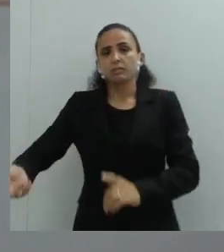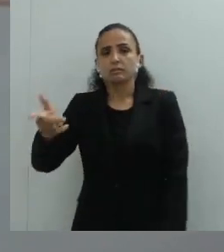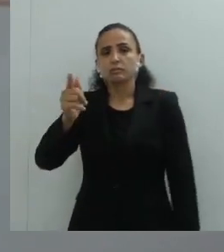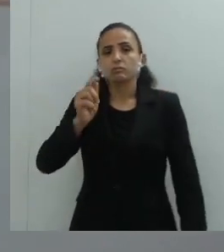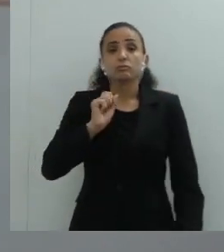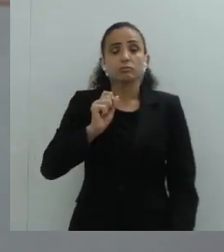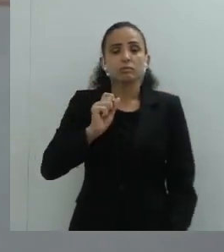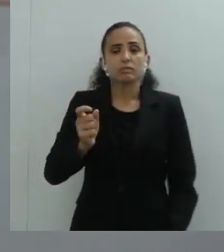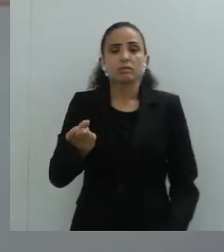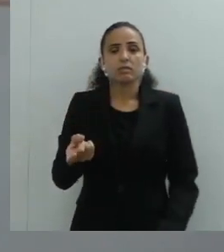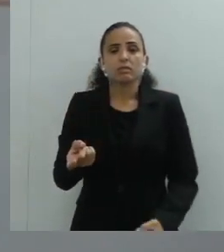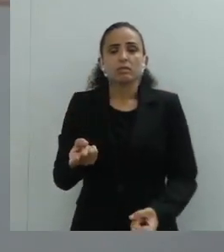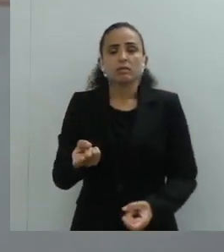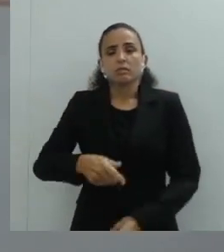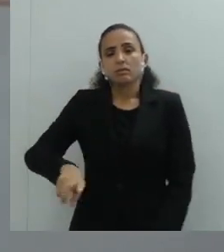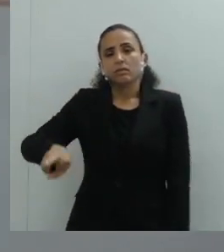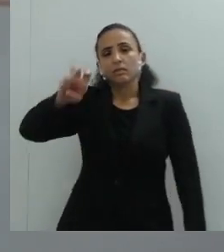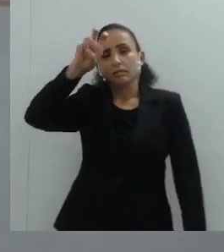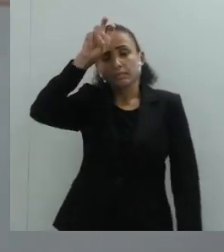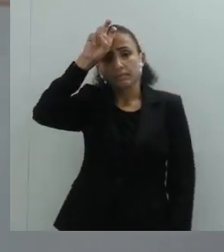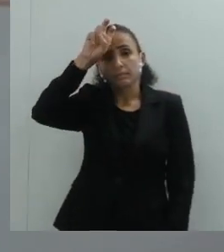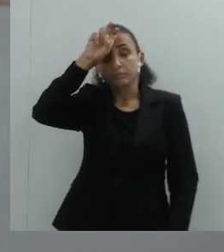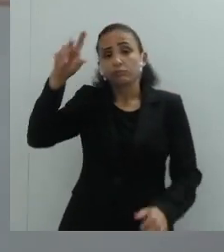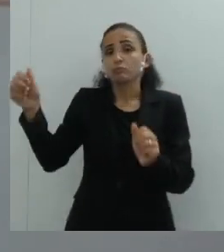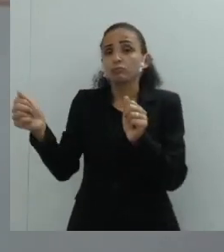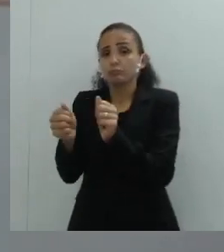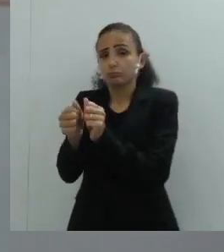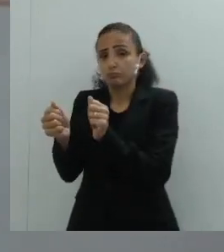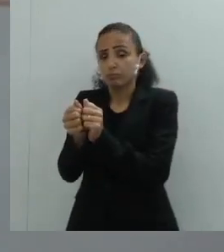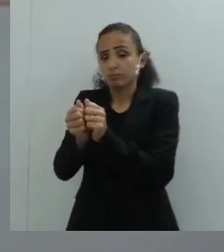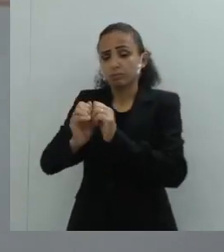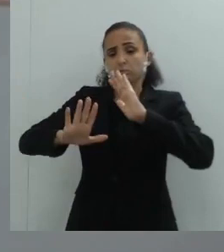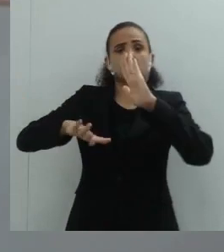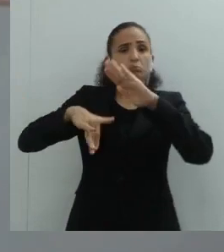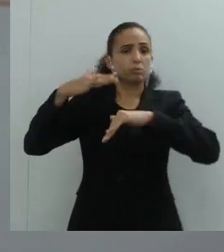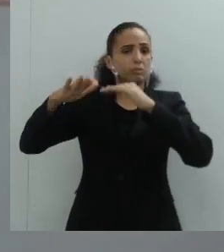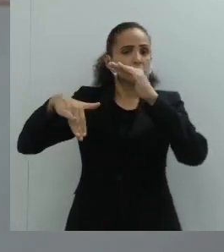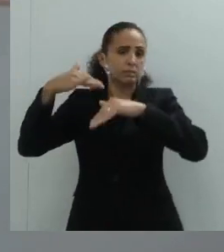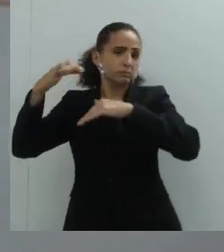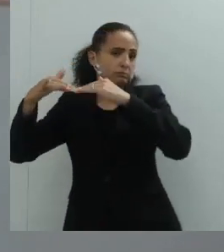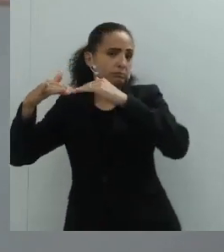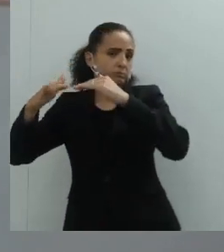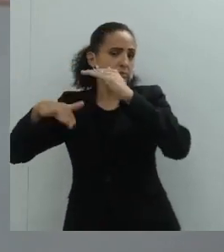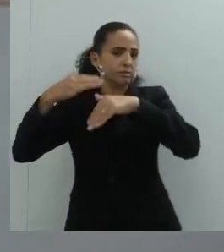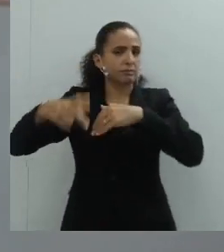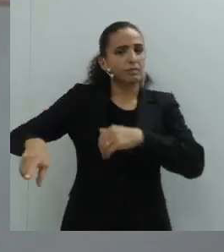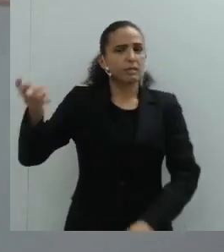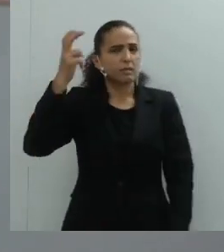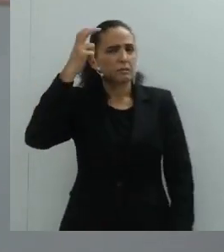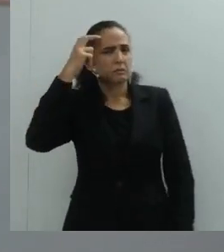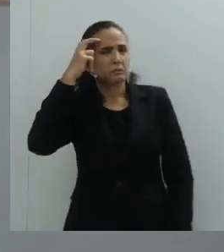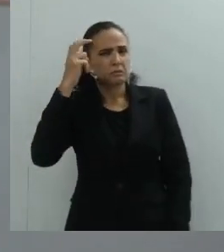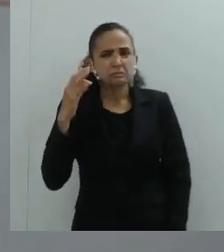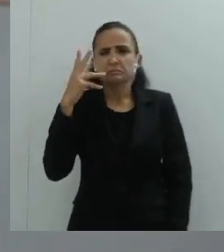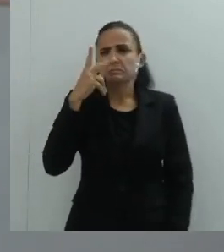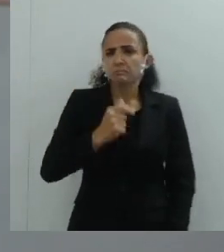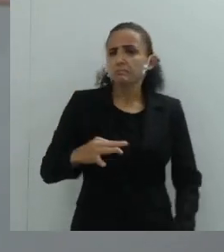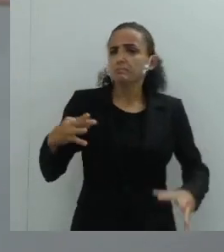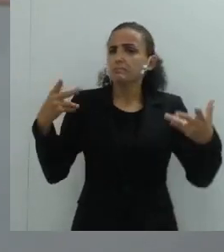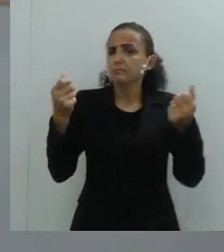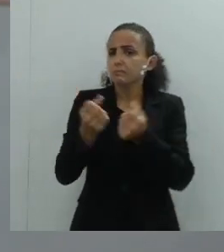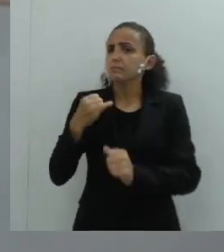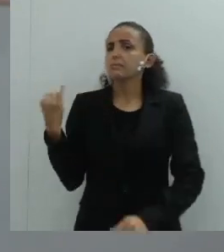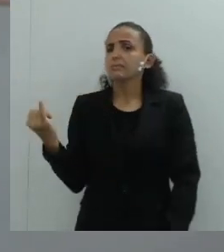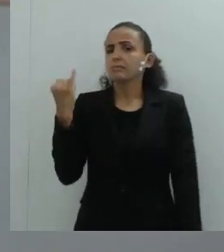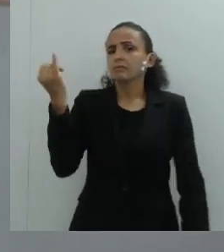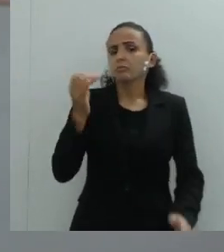egípcios, perdão. Então todos eles tinham um desenvolvimento, né, de uma cultura linda, maravilhosa. E aí você está